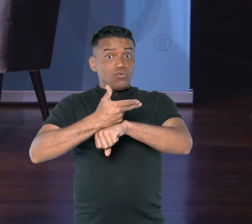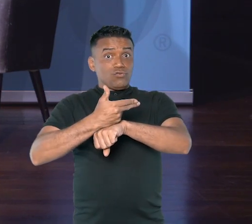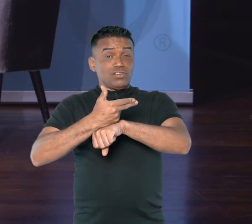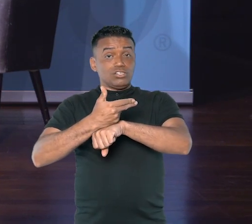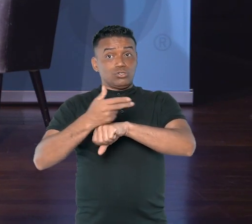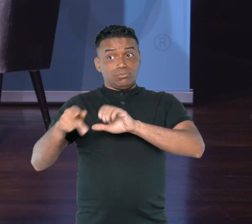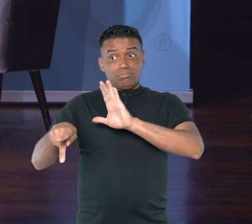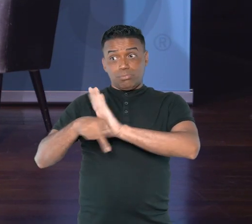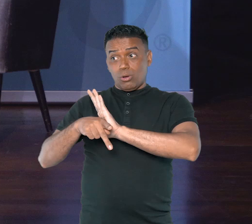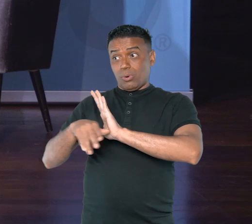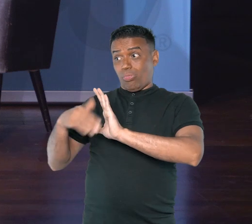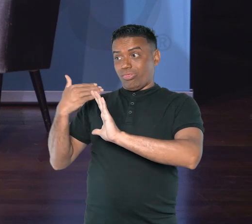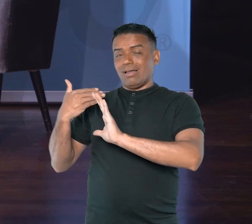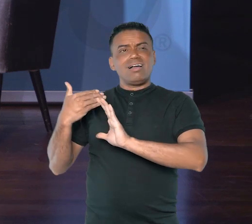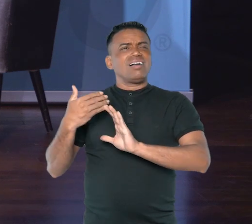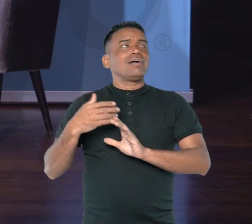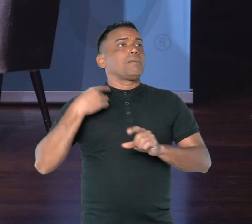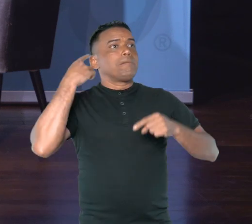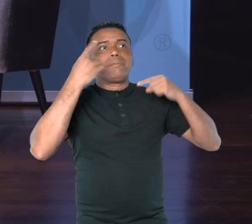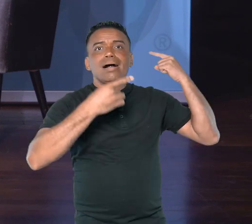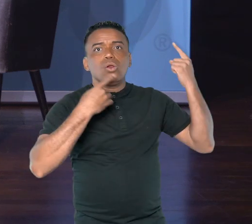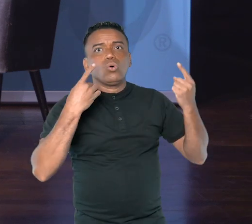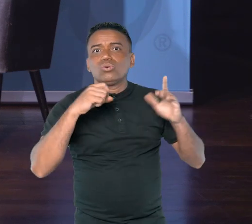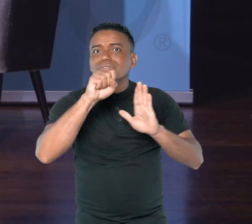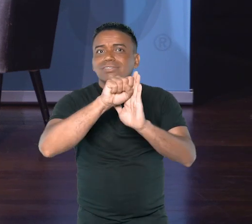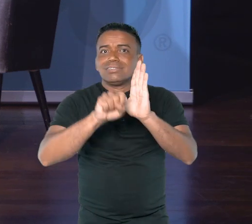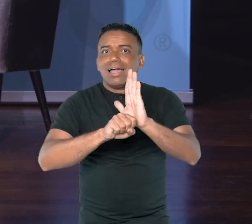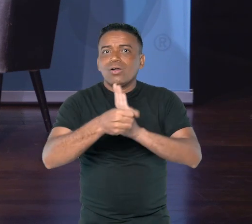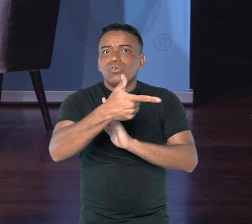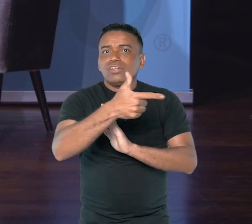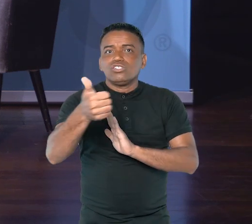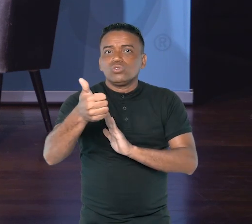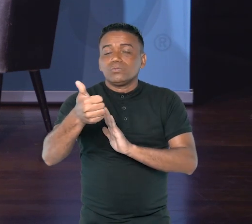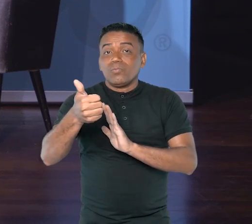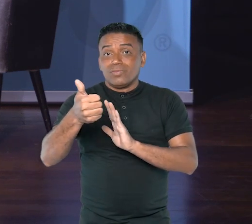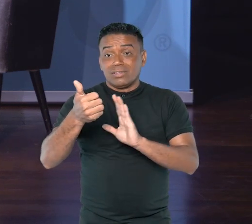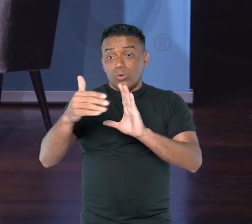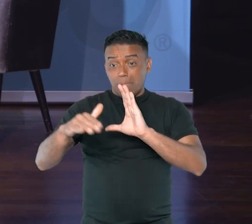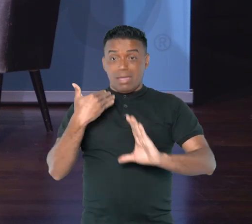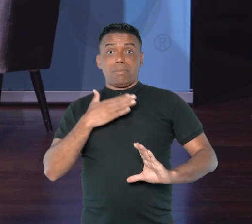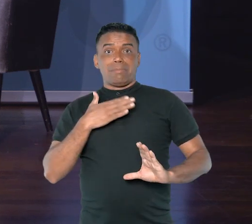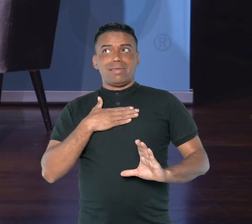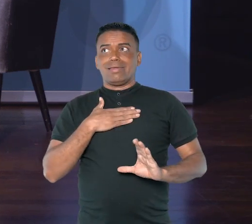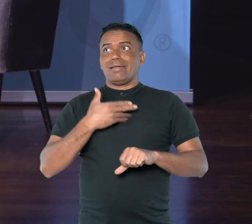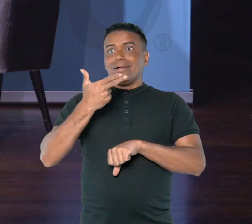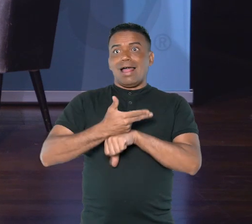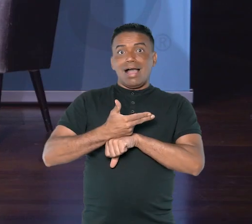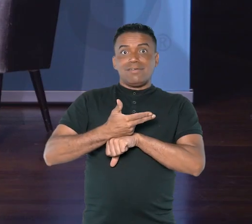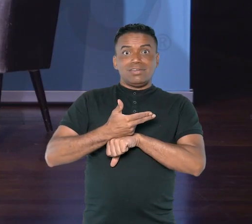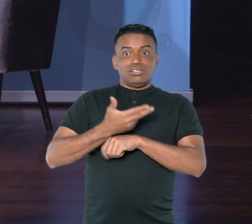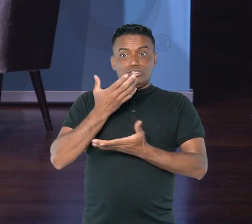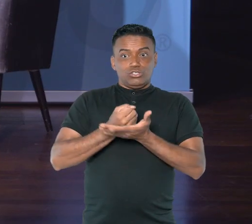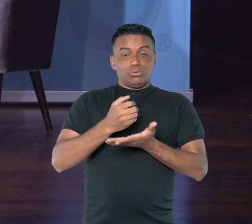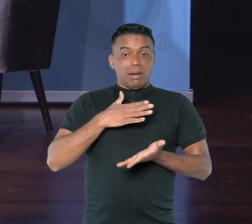falando a ideia coisa de maluco, do próximo né? livro. Que se faz no século XXI. A pessoa escreve um livro, manda um e-mail para ela mesma, grava um vídeo para ela